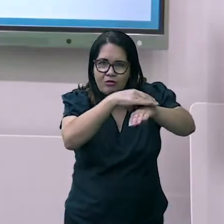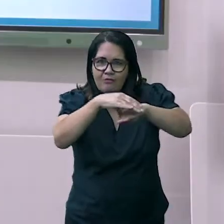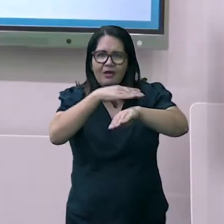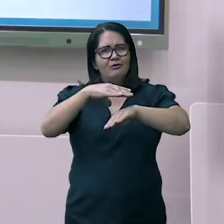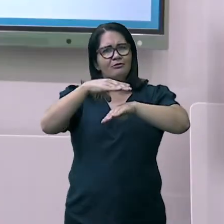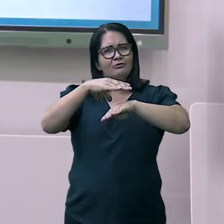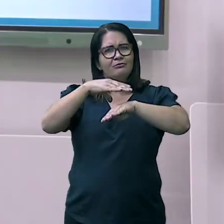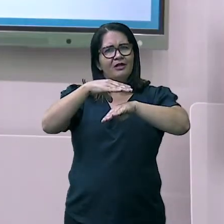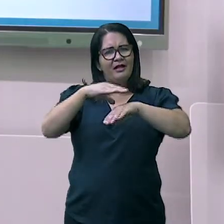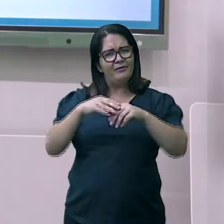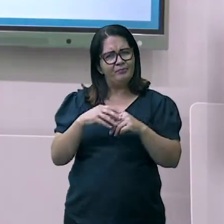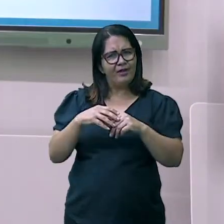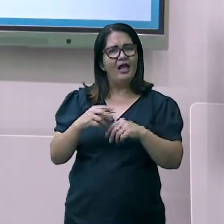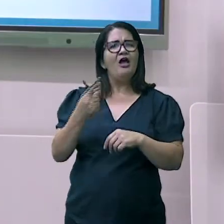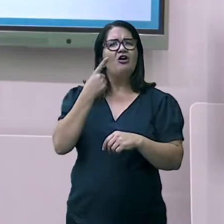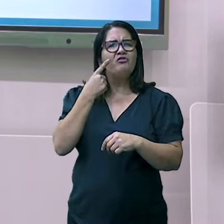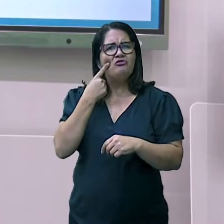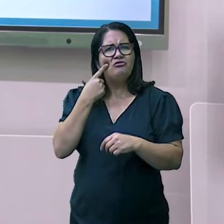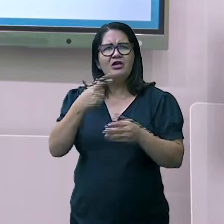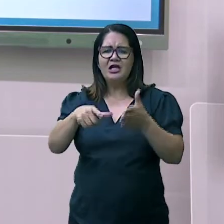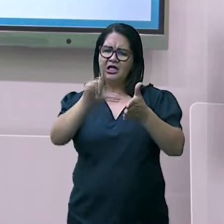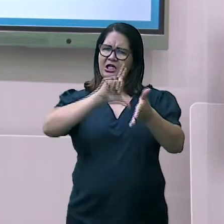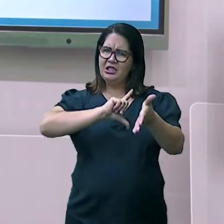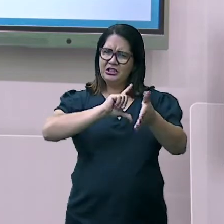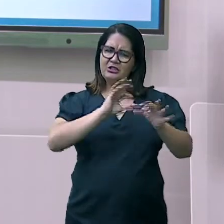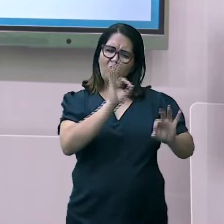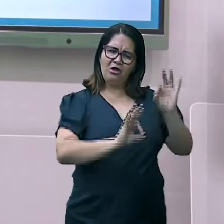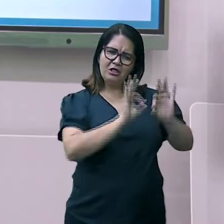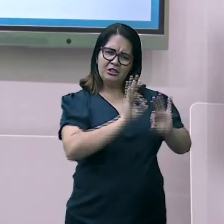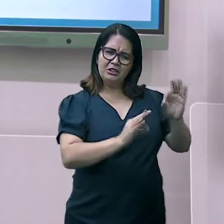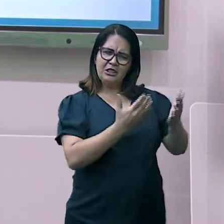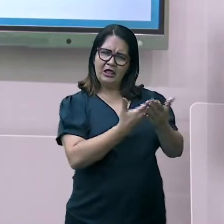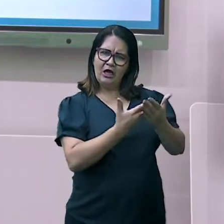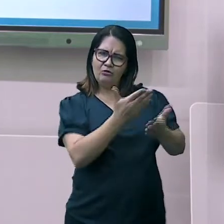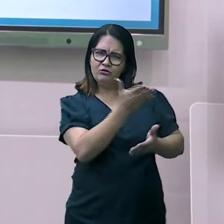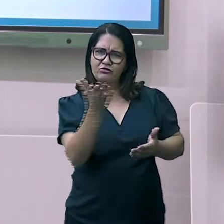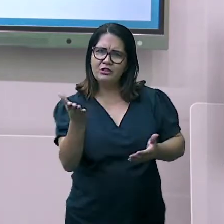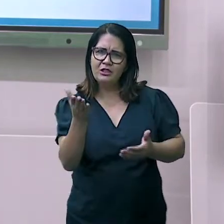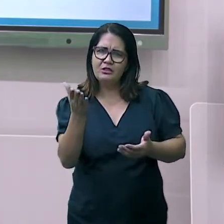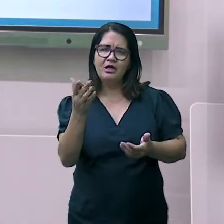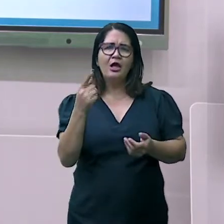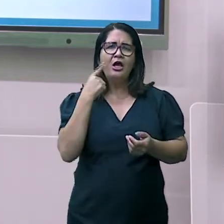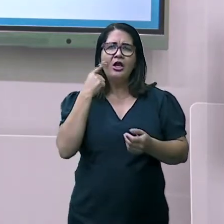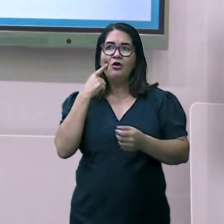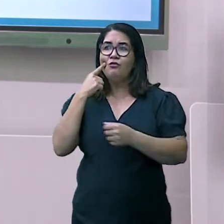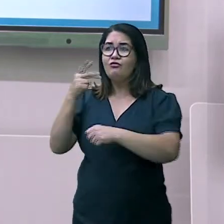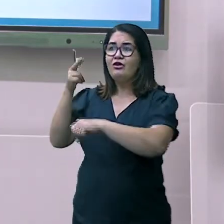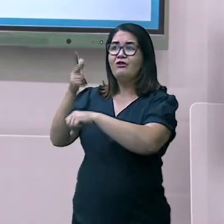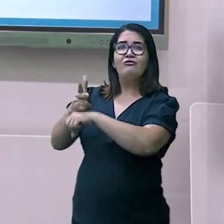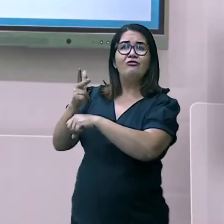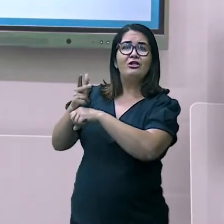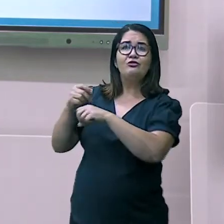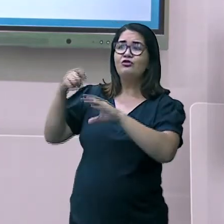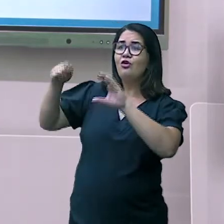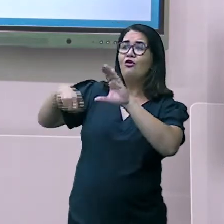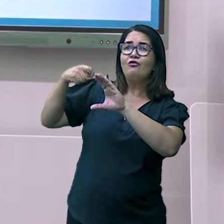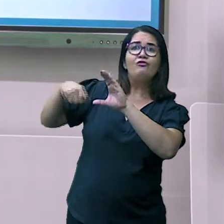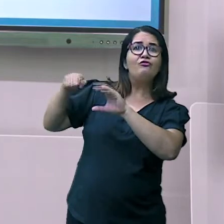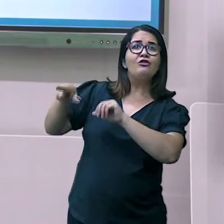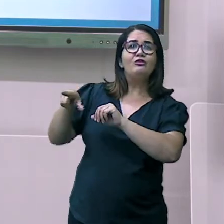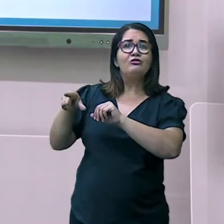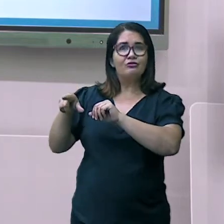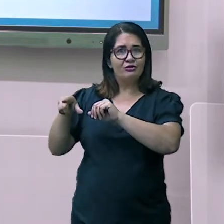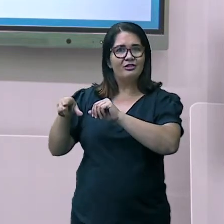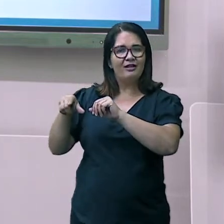sapatos enquanto eu preparava a aula de vocês. Vocês já viram? É muito interessante, mas